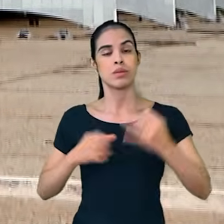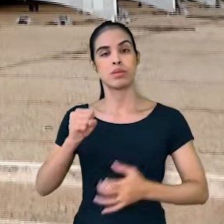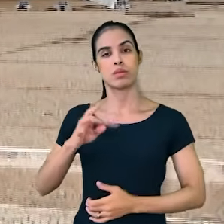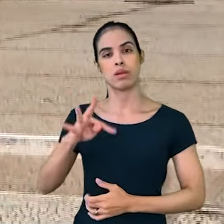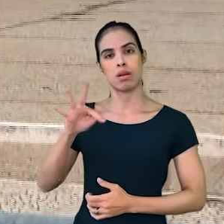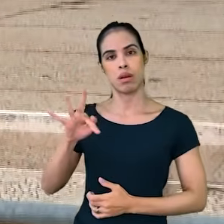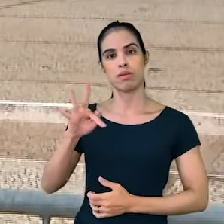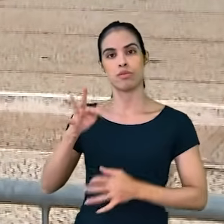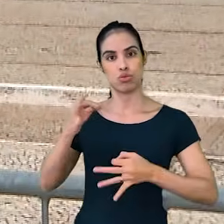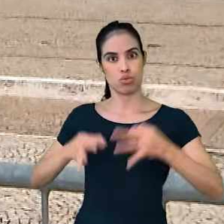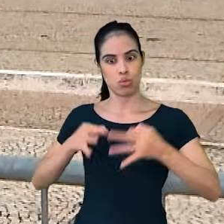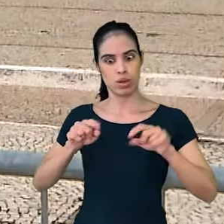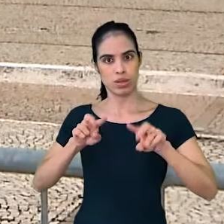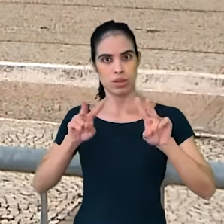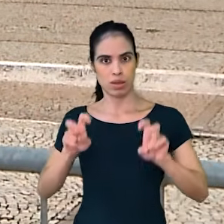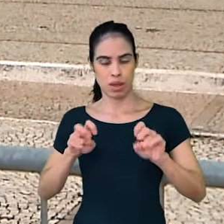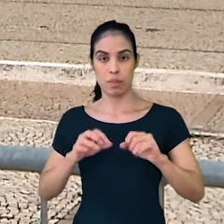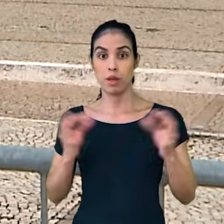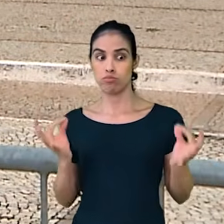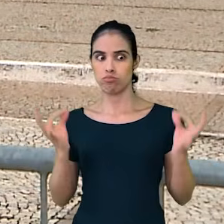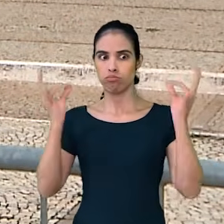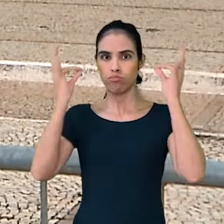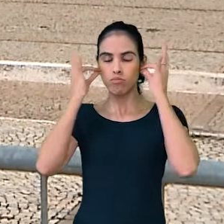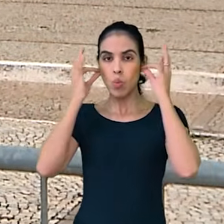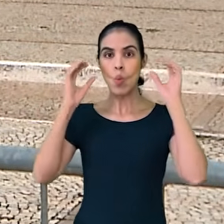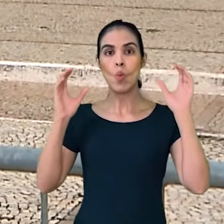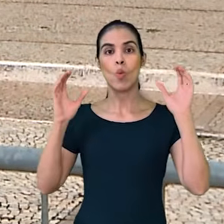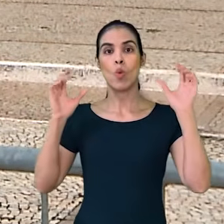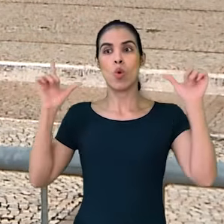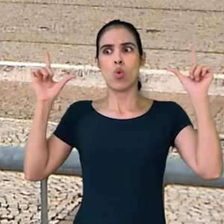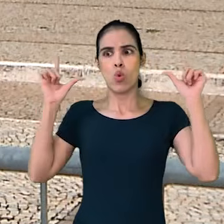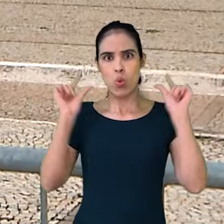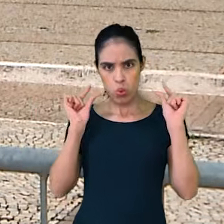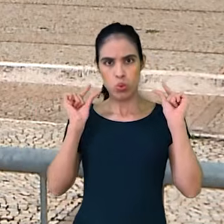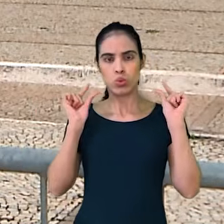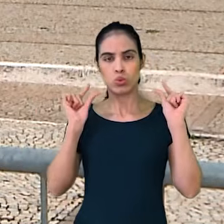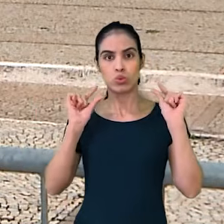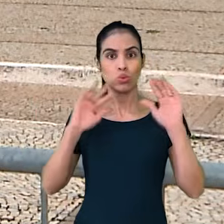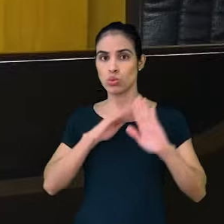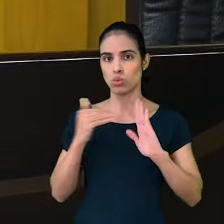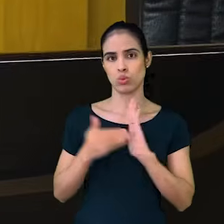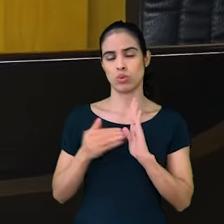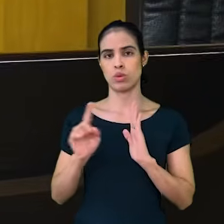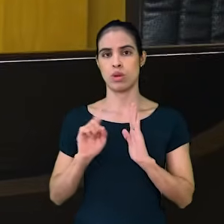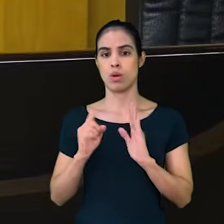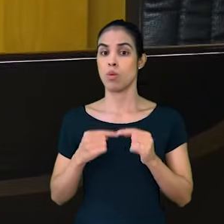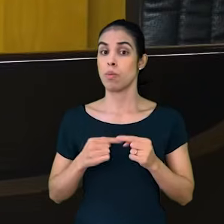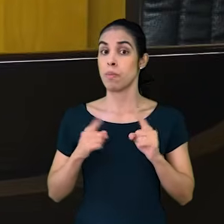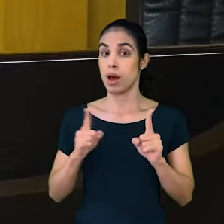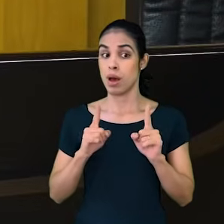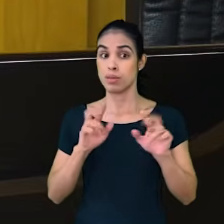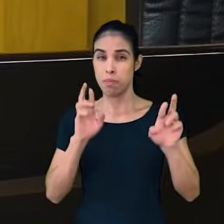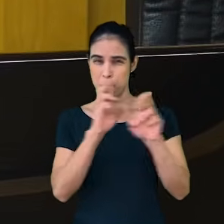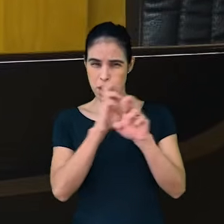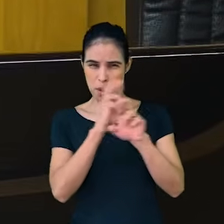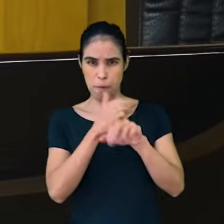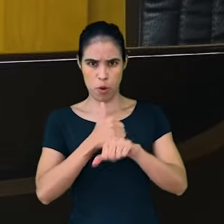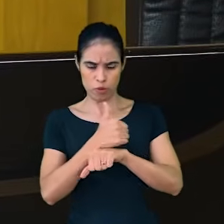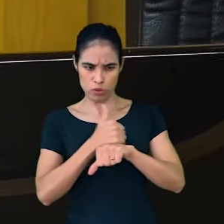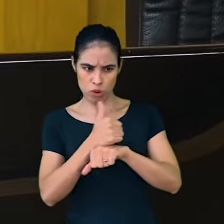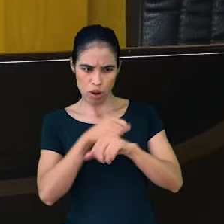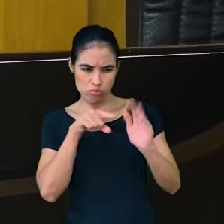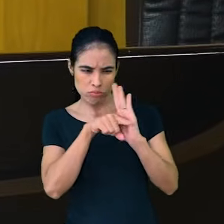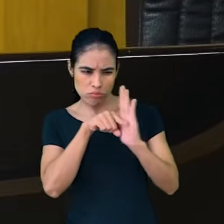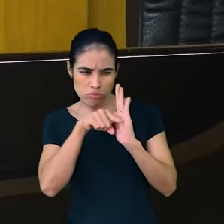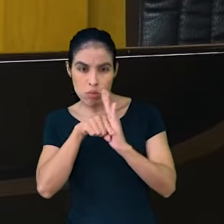Federal entenda que o ruído não é totalmente neutralizado apenas com o uso de EPIs, no caso concreto, o perito